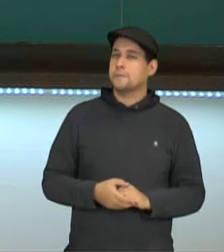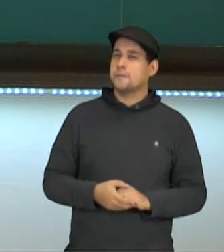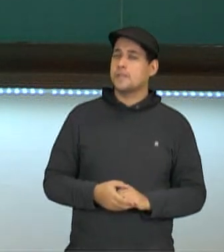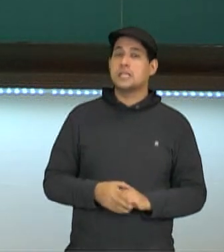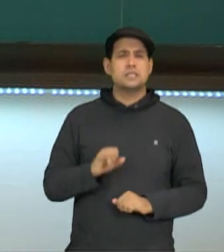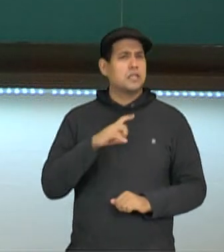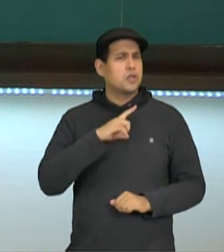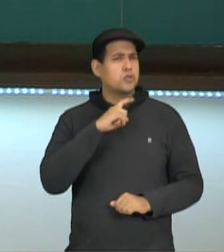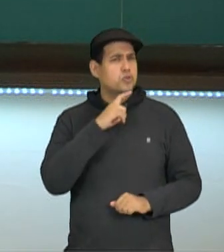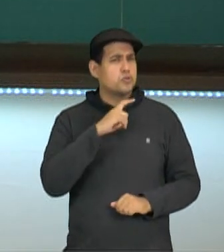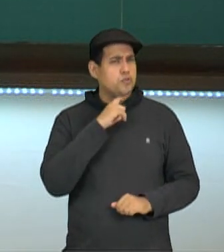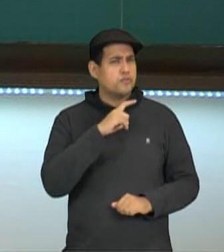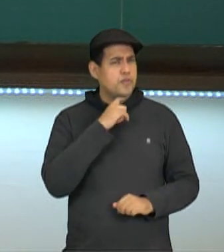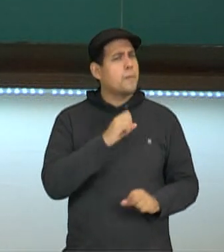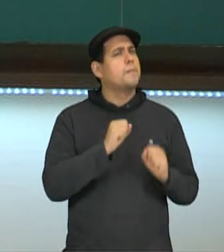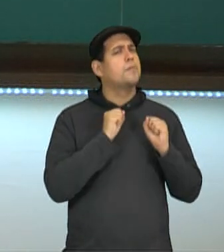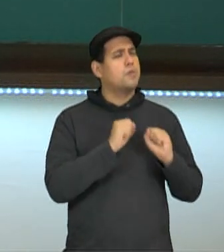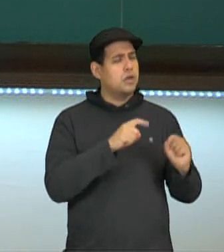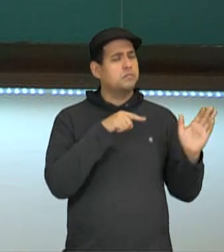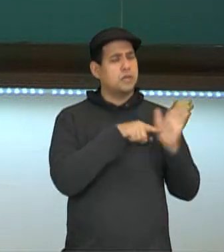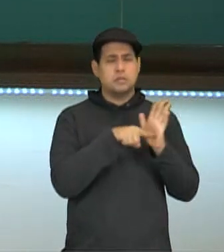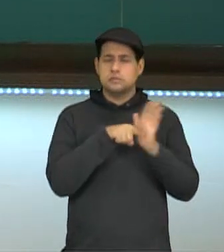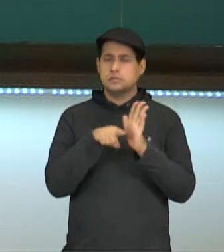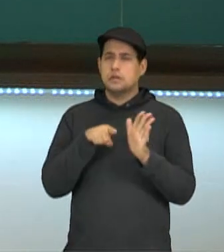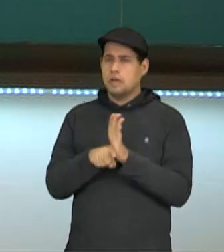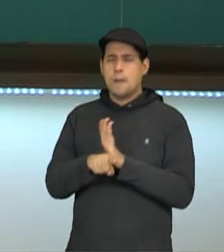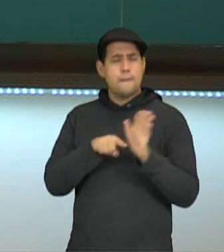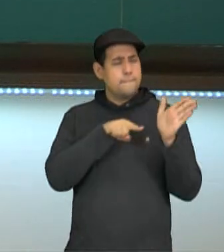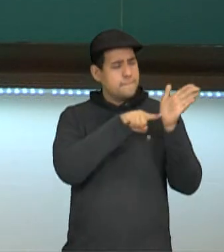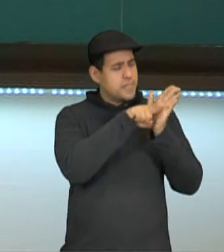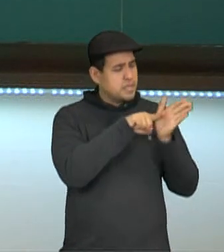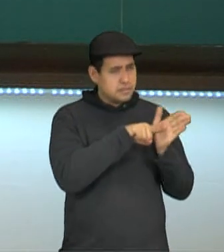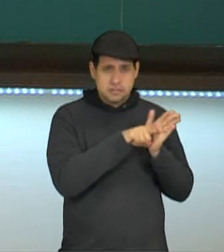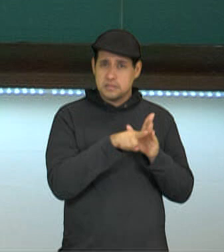Qualquer dúvida aí, não deixe ela acumular, pergunte,